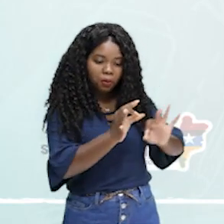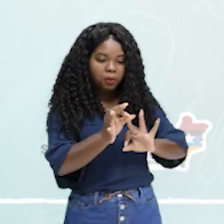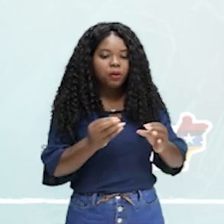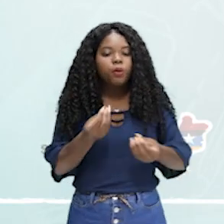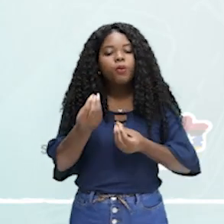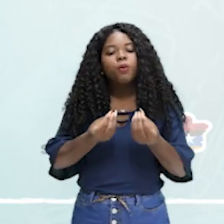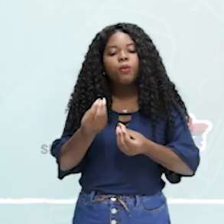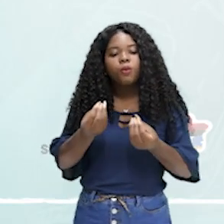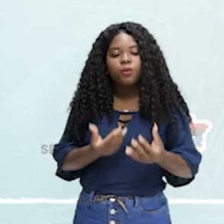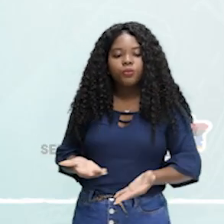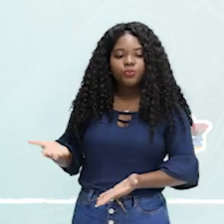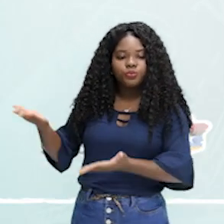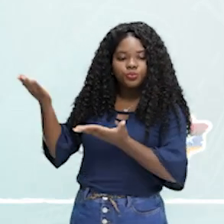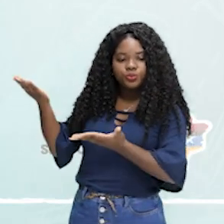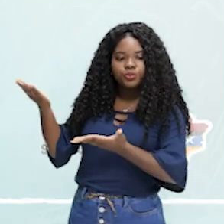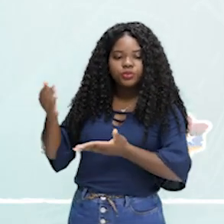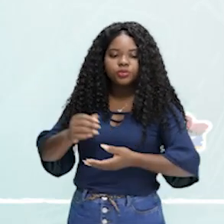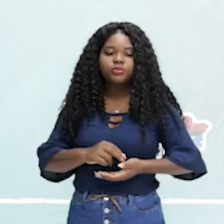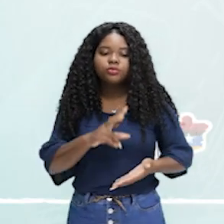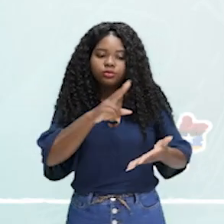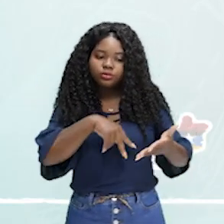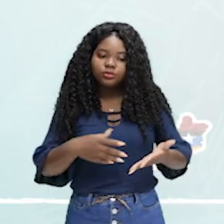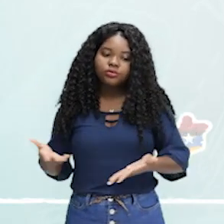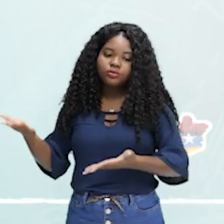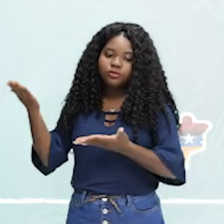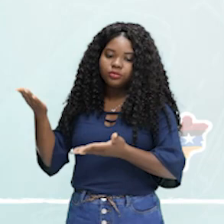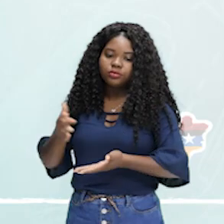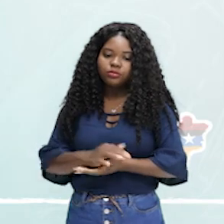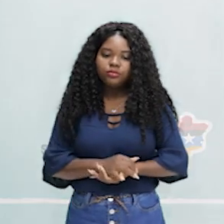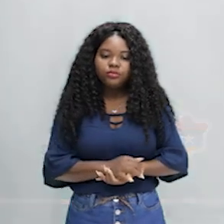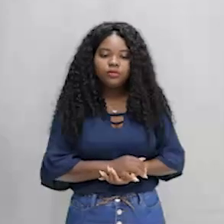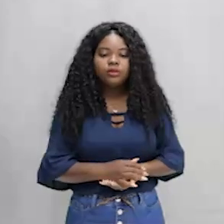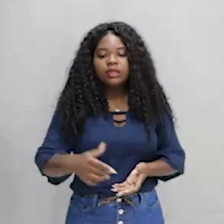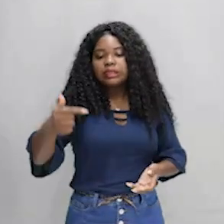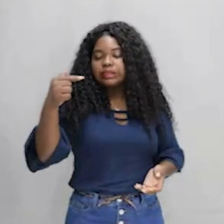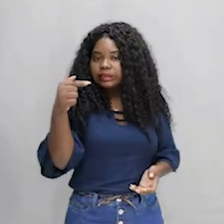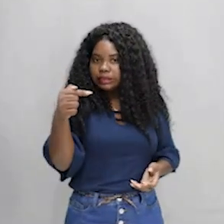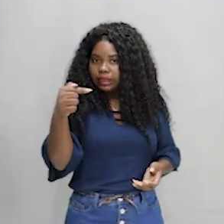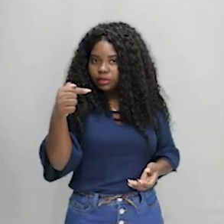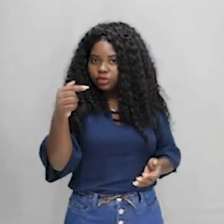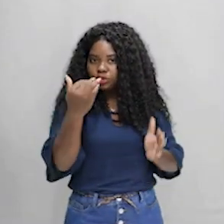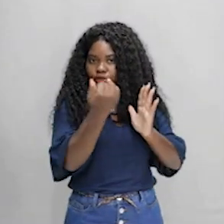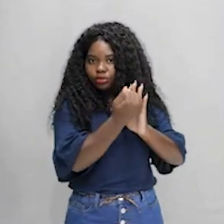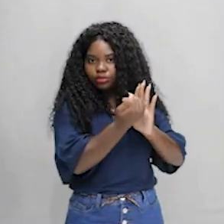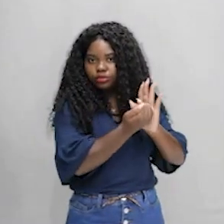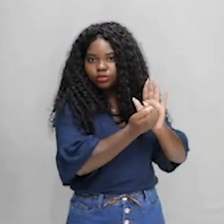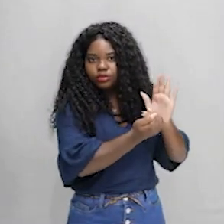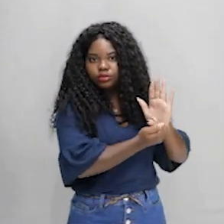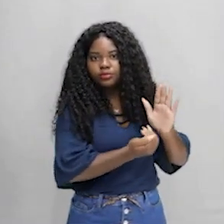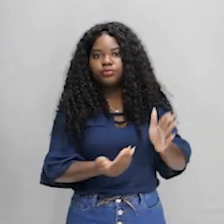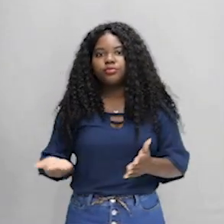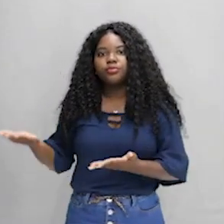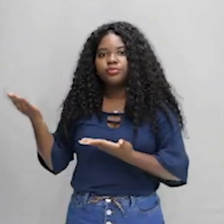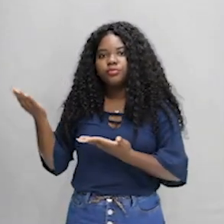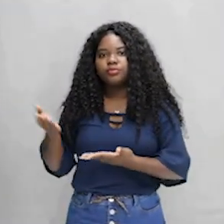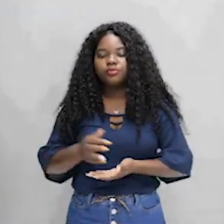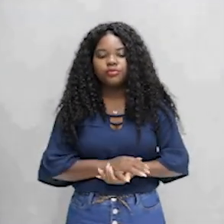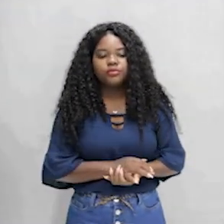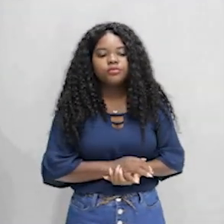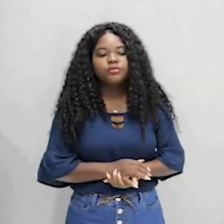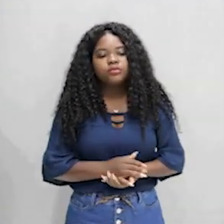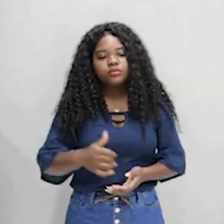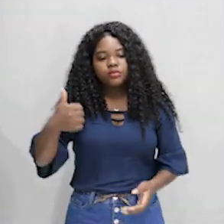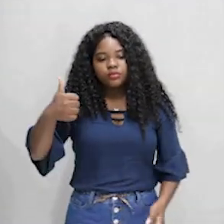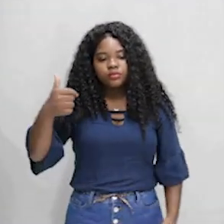formas. Segundo a BNCC, os esportes são divididos em 7 categorias, que são essas aqui, ó.